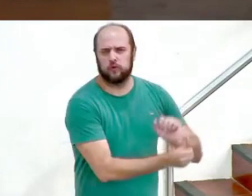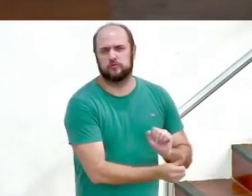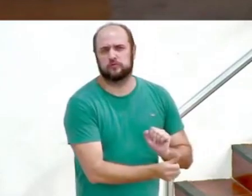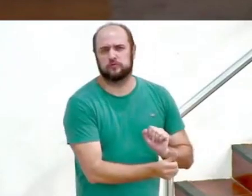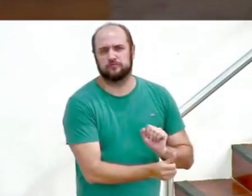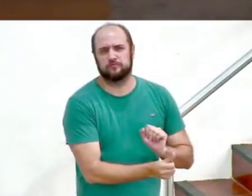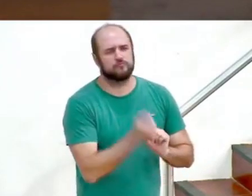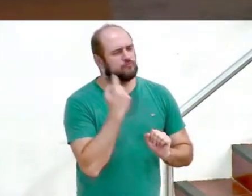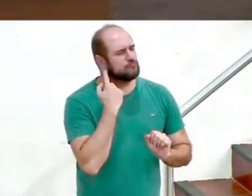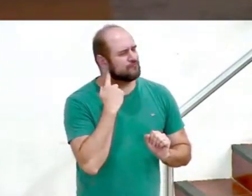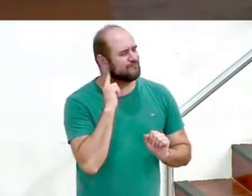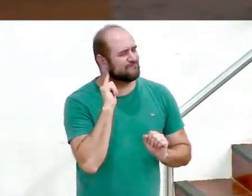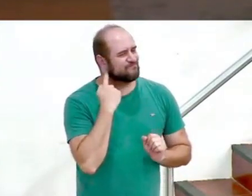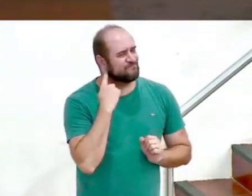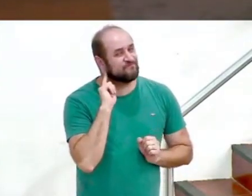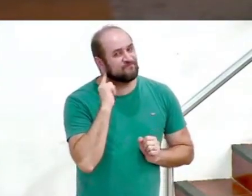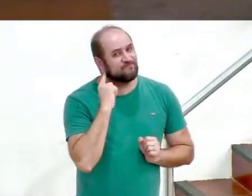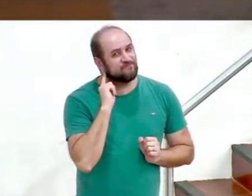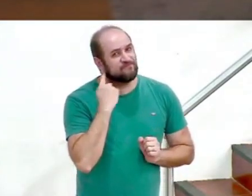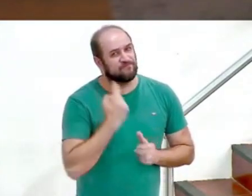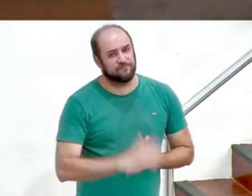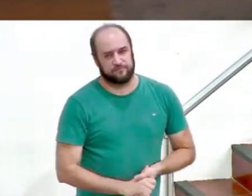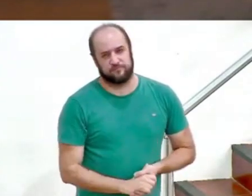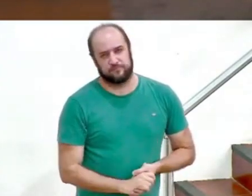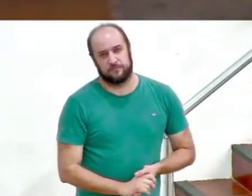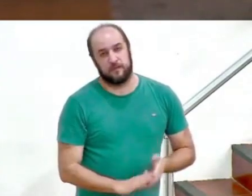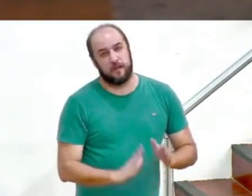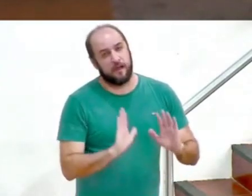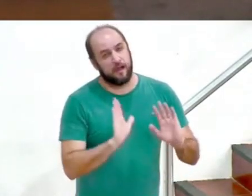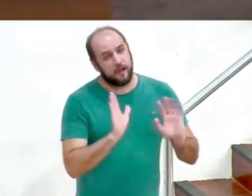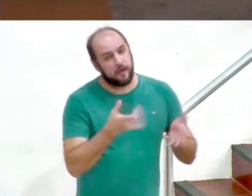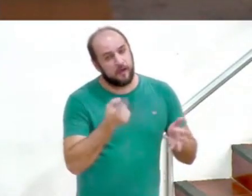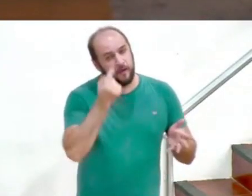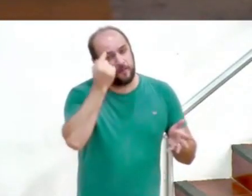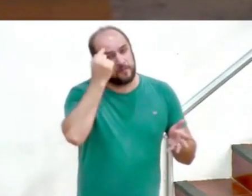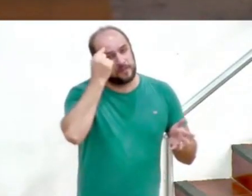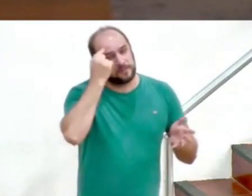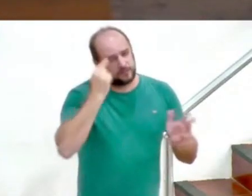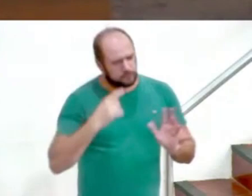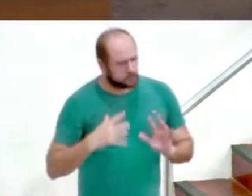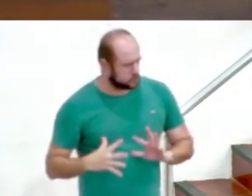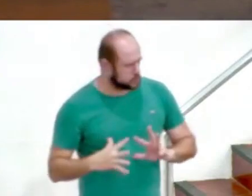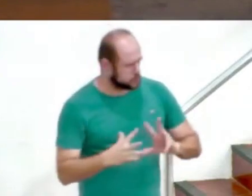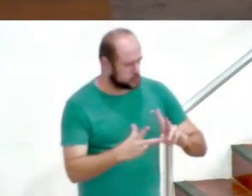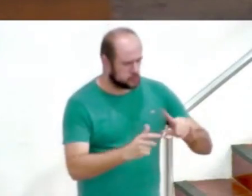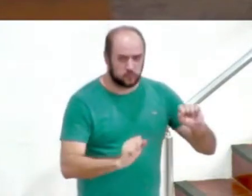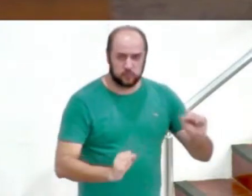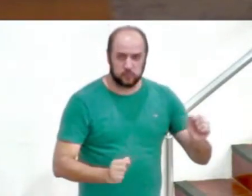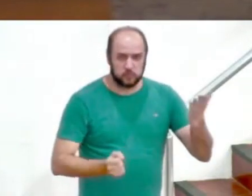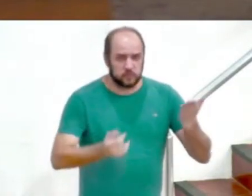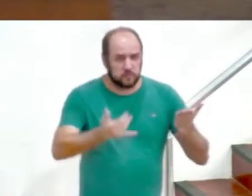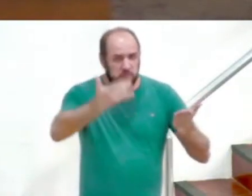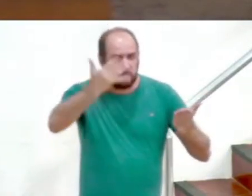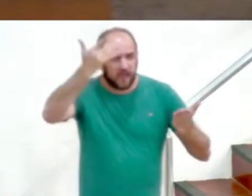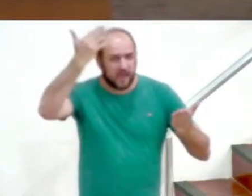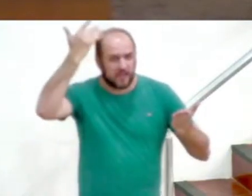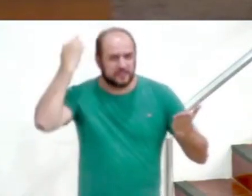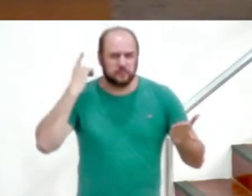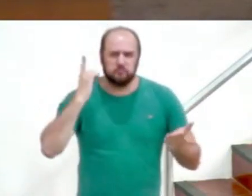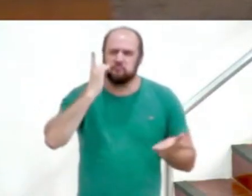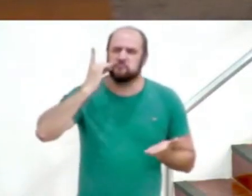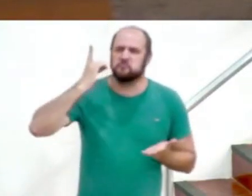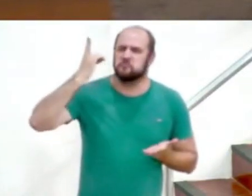é impuro. Agora considerem tudo o que aconteceu, desde aquele